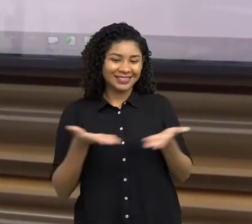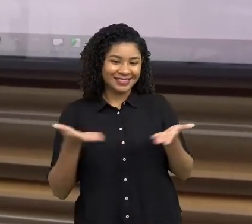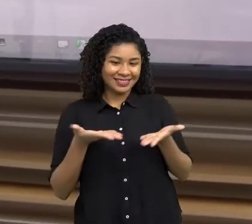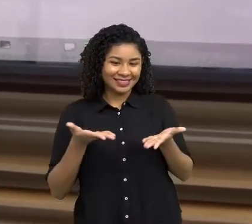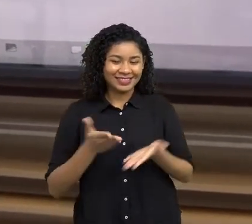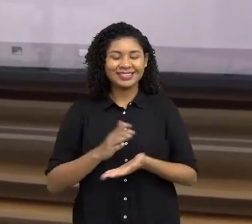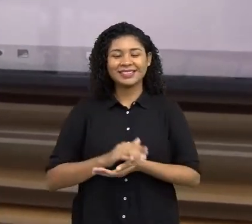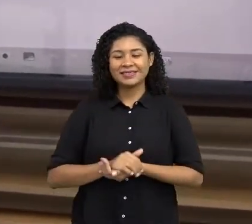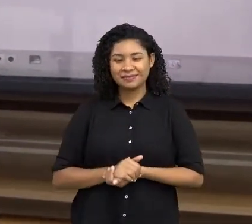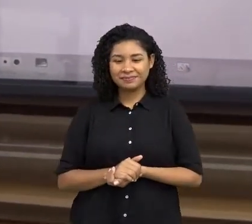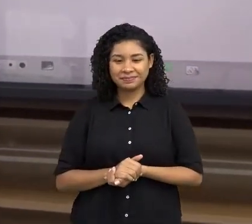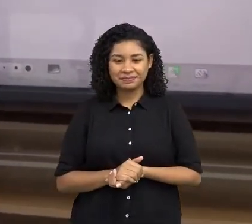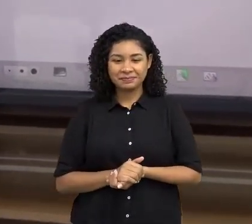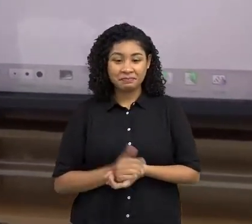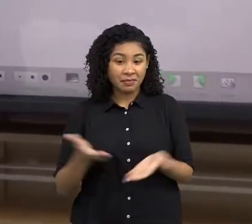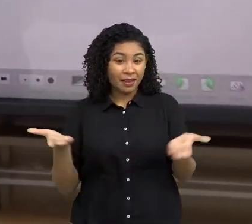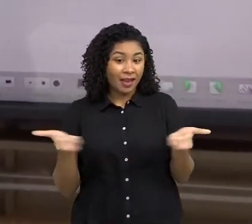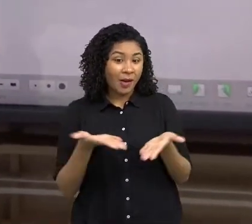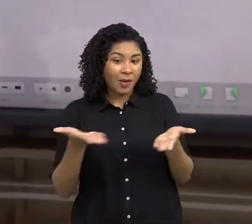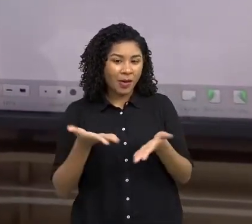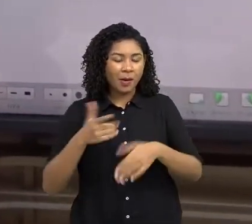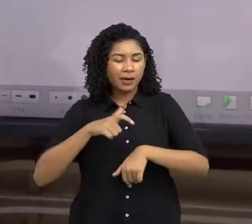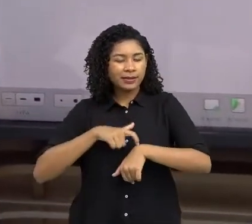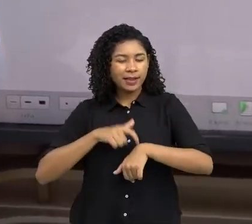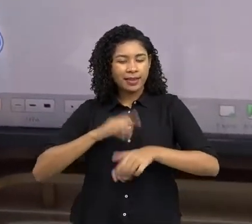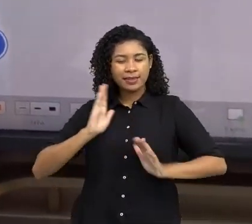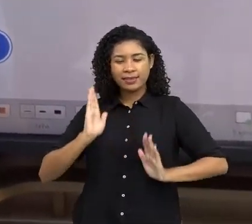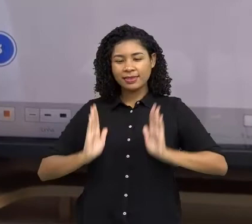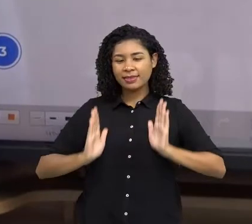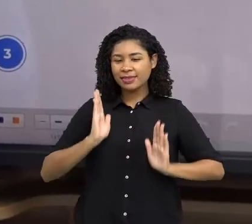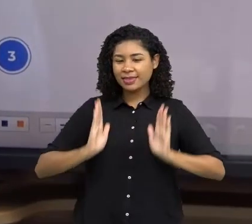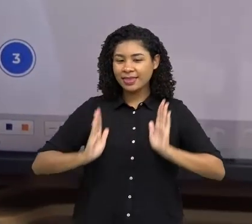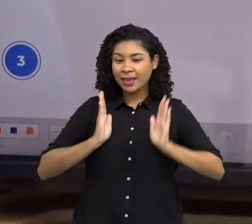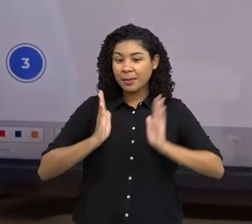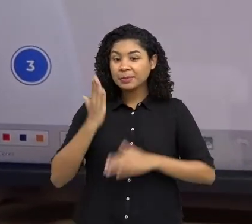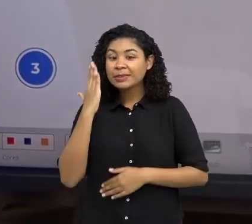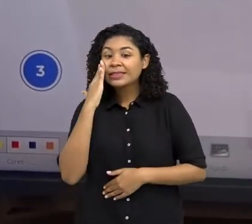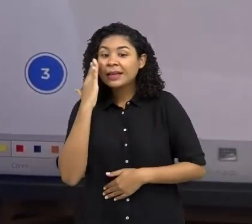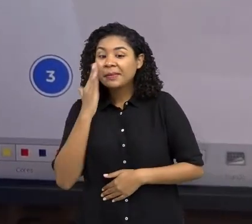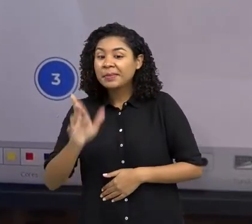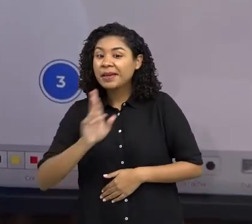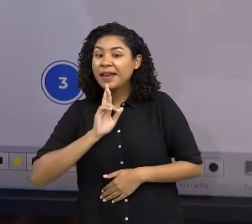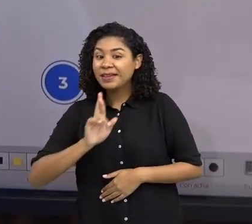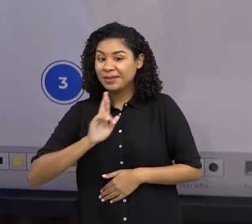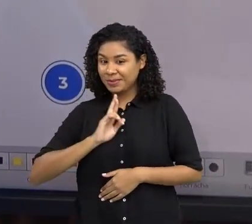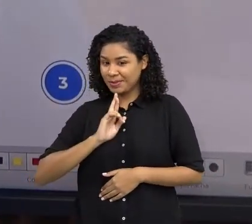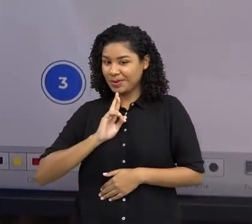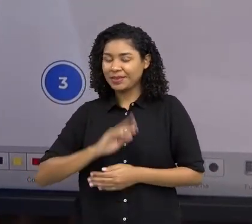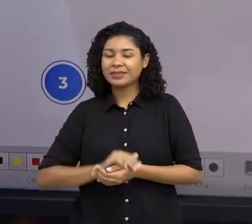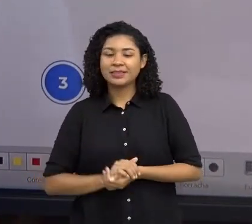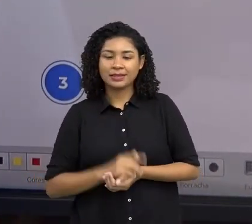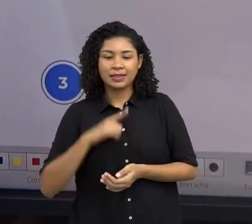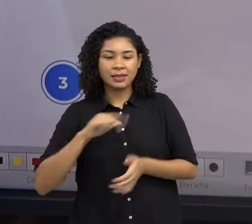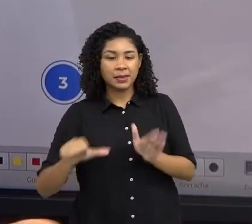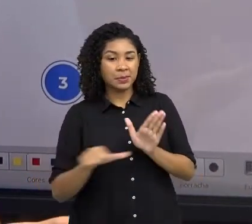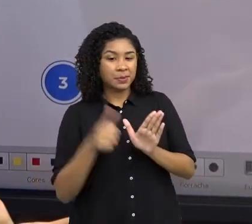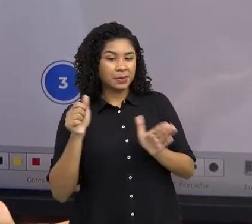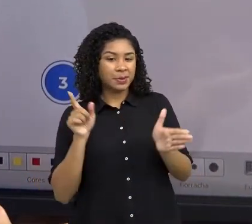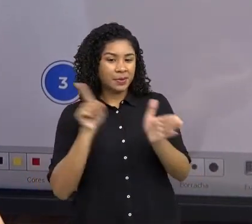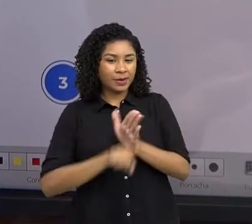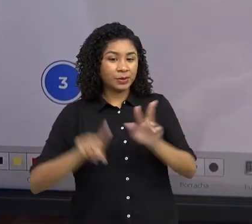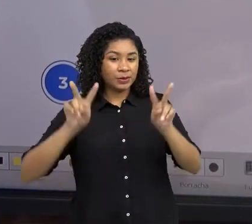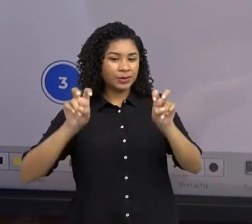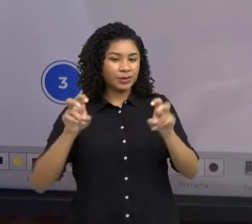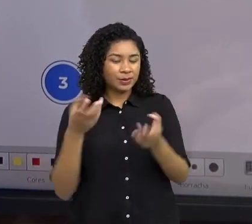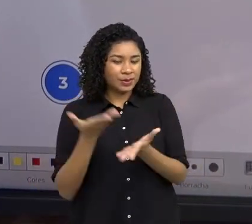Agora para nossa nosso momento de verificarmos aí as respostas da nossa questão. Nós temos aí a primeira questão sobre a nossa